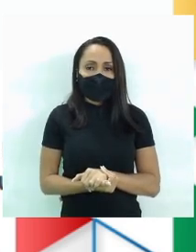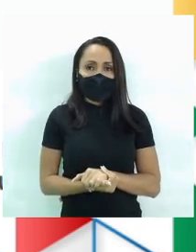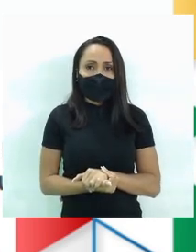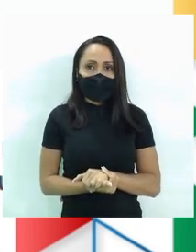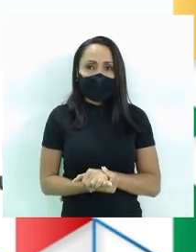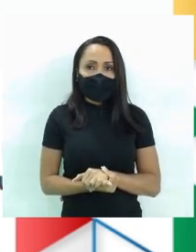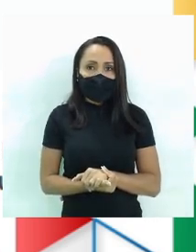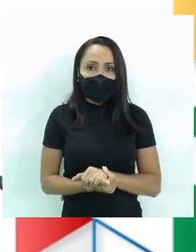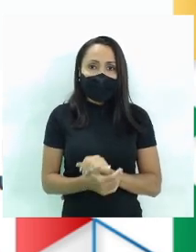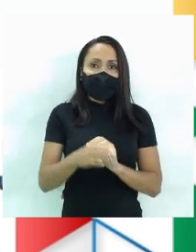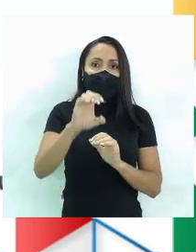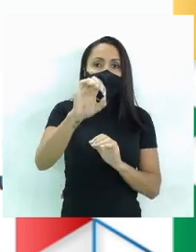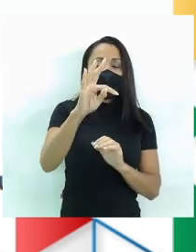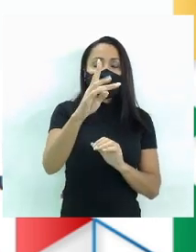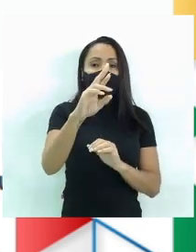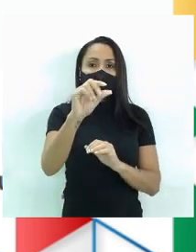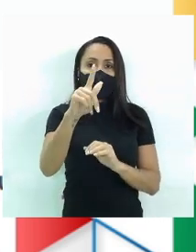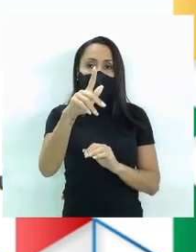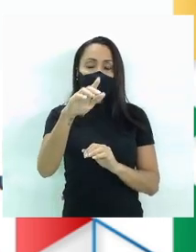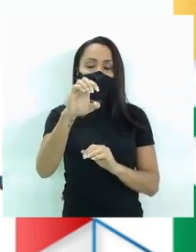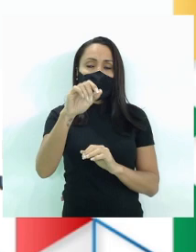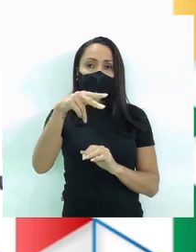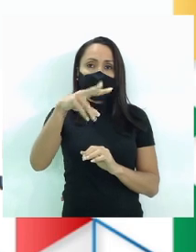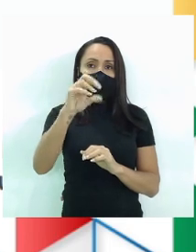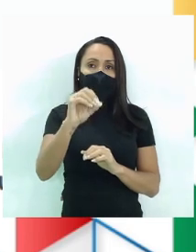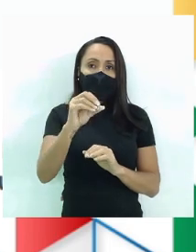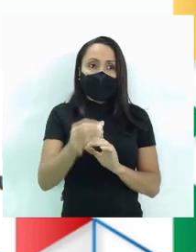o estrogênio e o glucagon, tá certo?